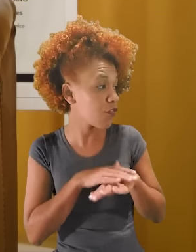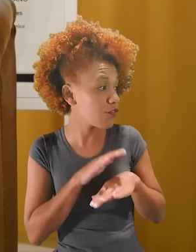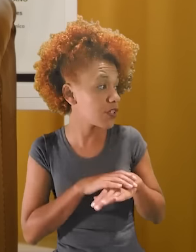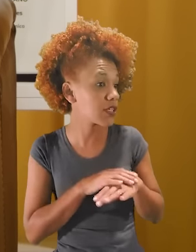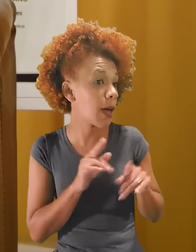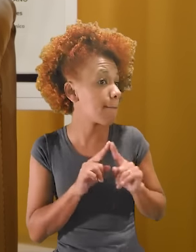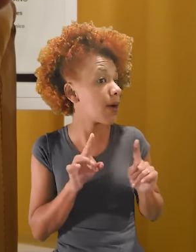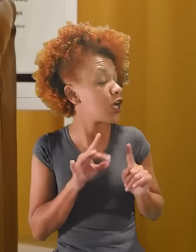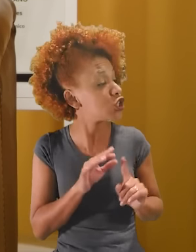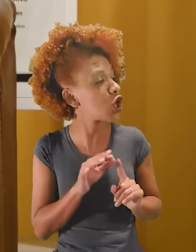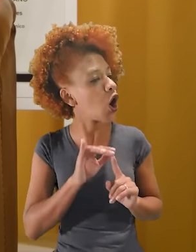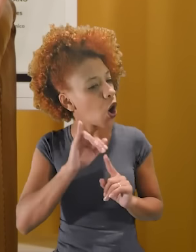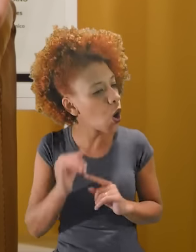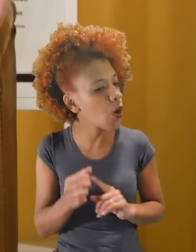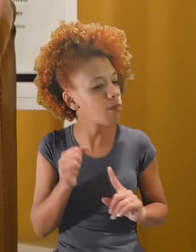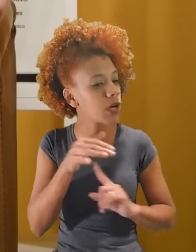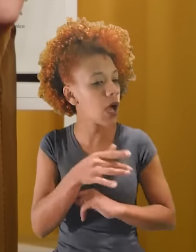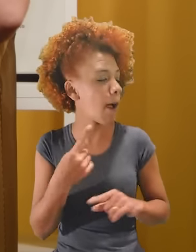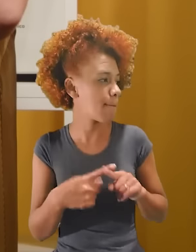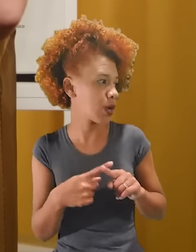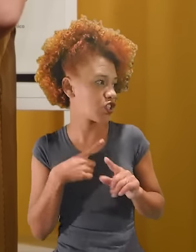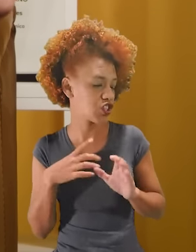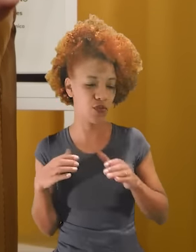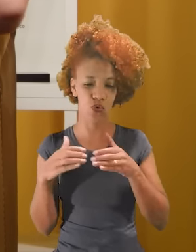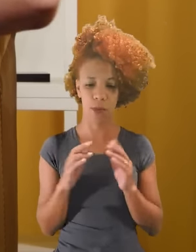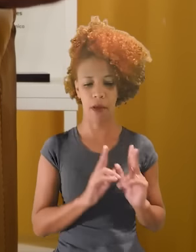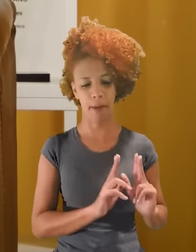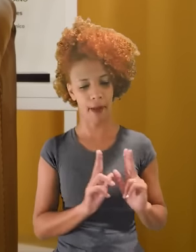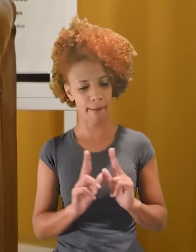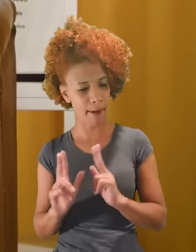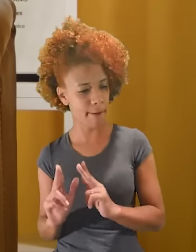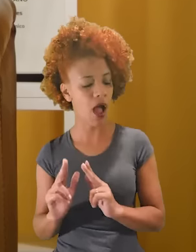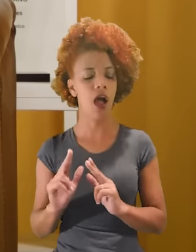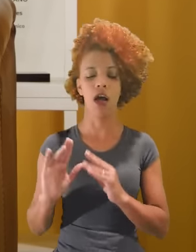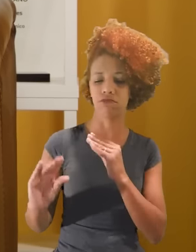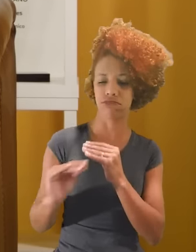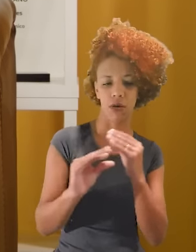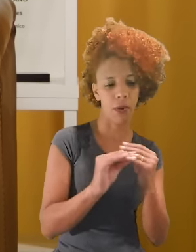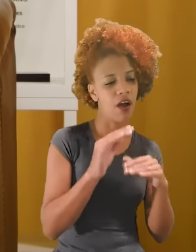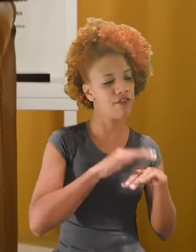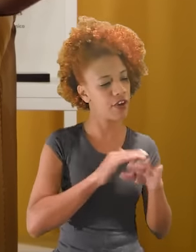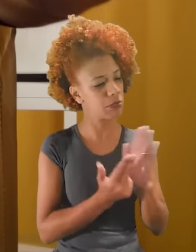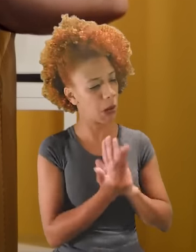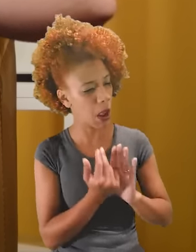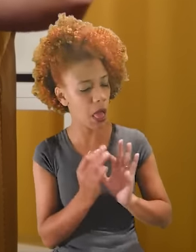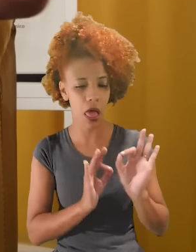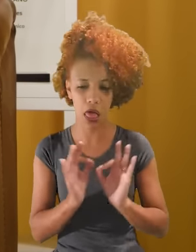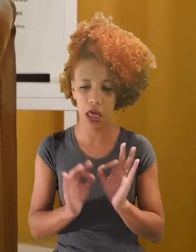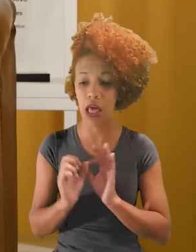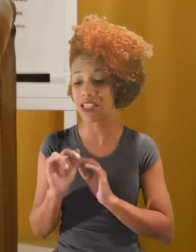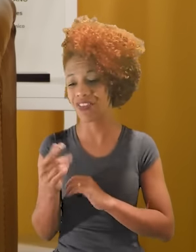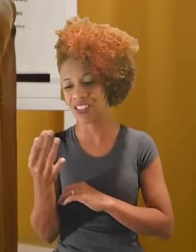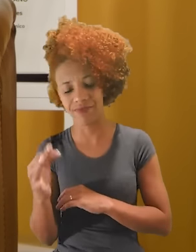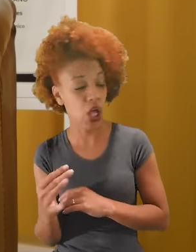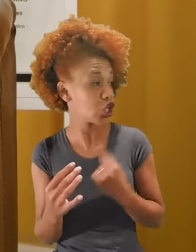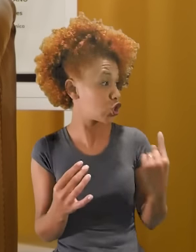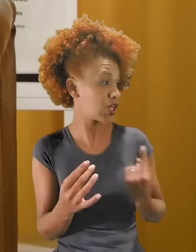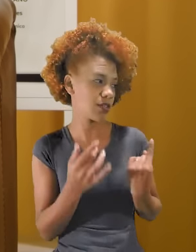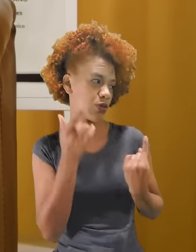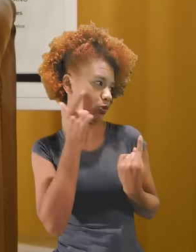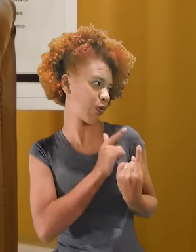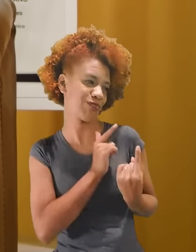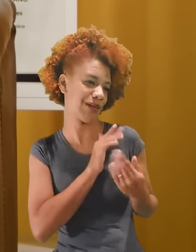tal... Ele só foi possível porque eu tive uma equipe de pessoas com técnica, com não sei o quê, que faz esse jeito, se fizer desse jeito não vai dar certo. Você vai sozinho,